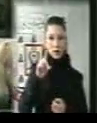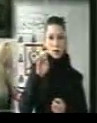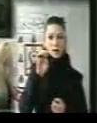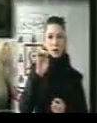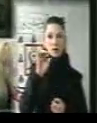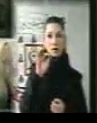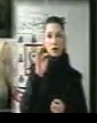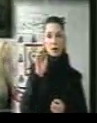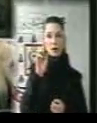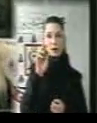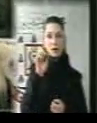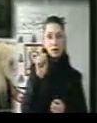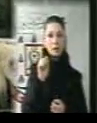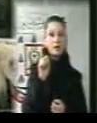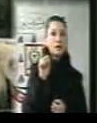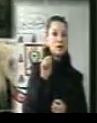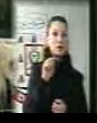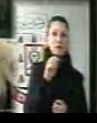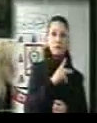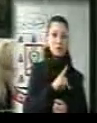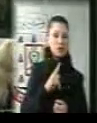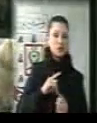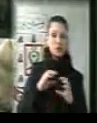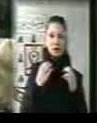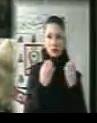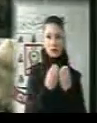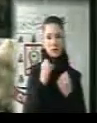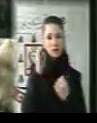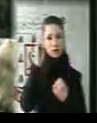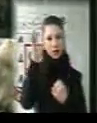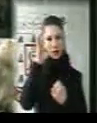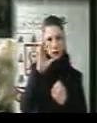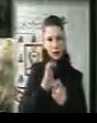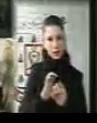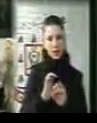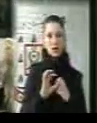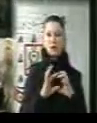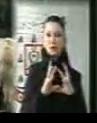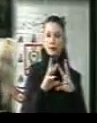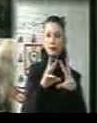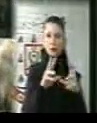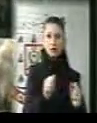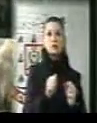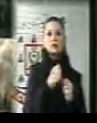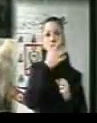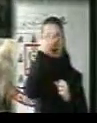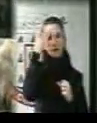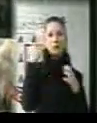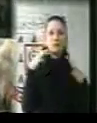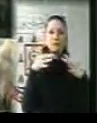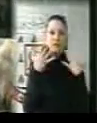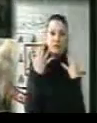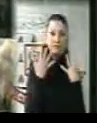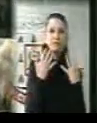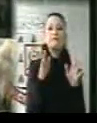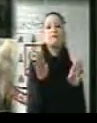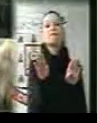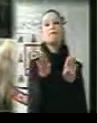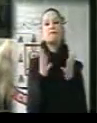presidente da Câmara de Sara, cumprimentar o Vanderlei Agostini e todos que nos acompanham na